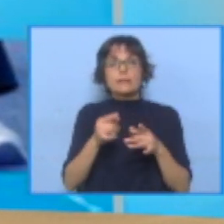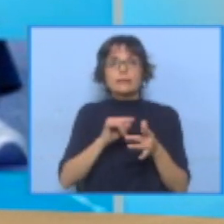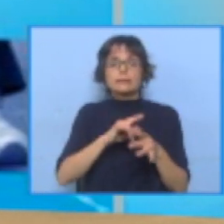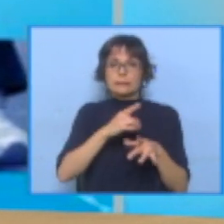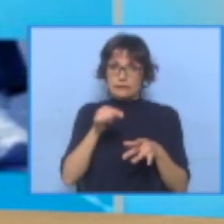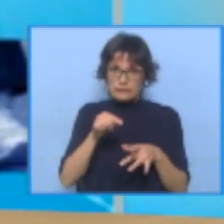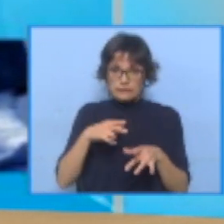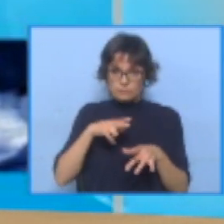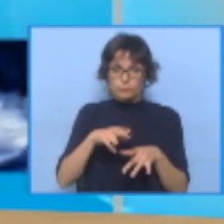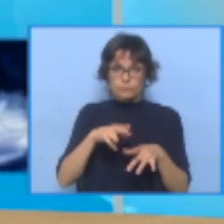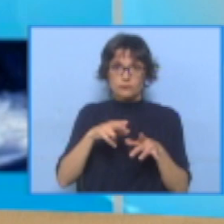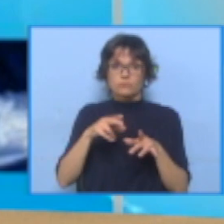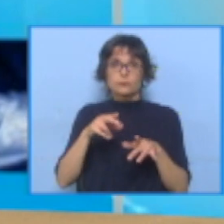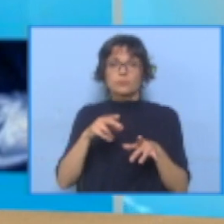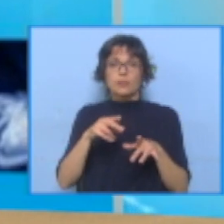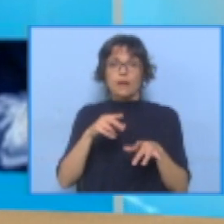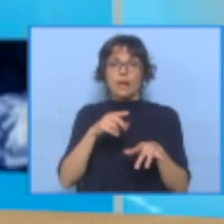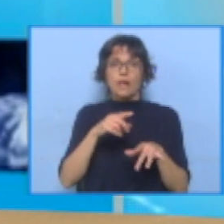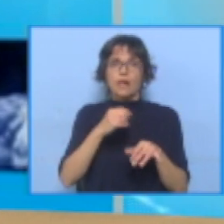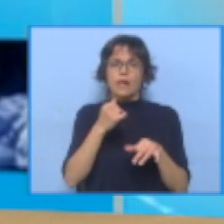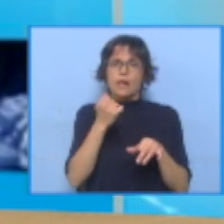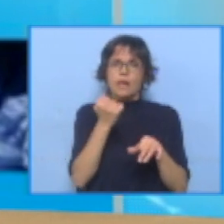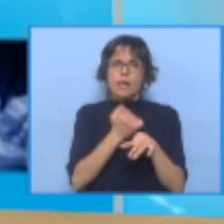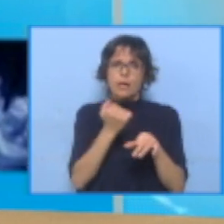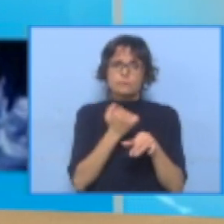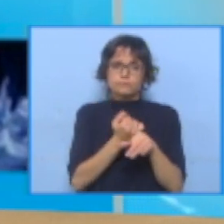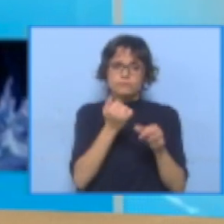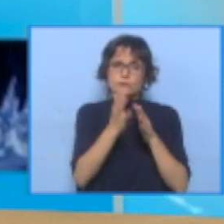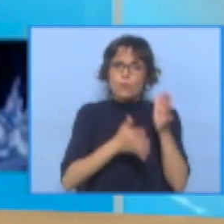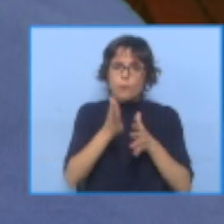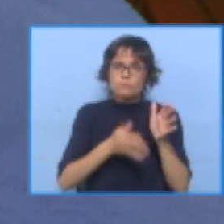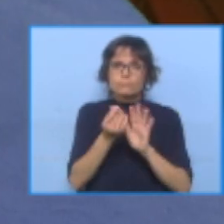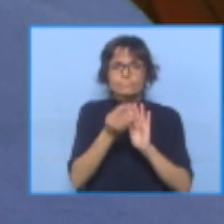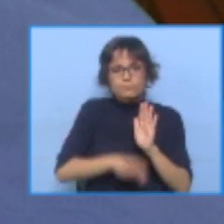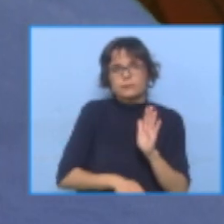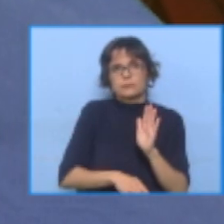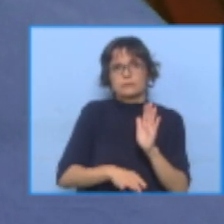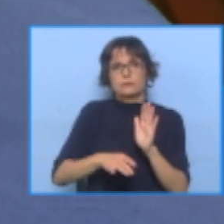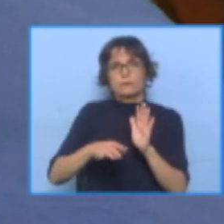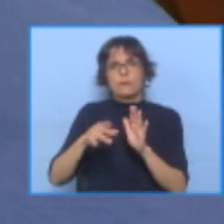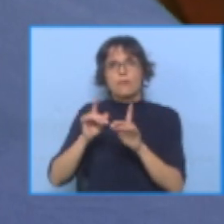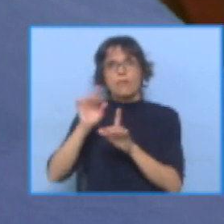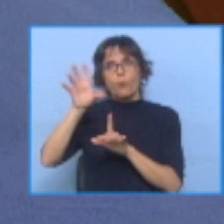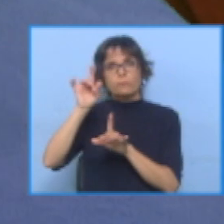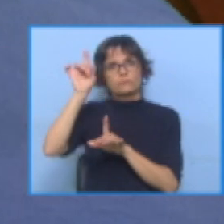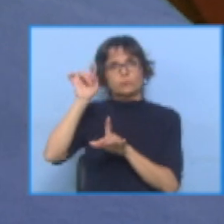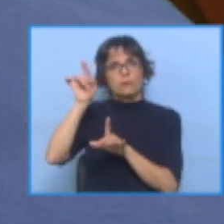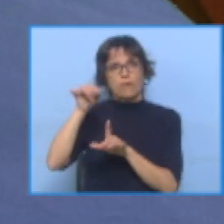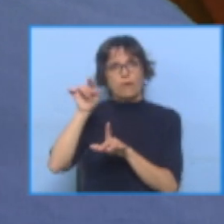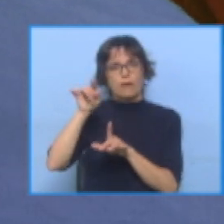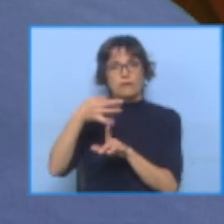hora, os dinamarqueses conseguem produzir mais 12 unidades, digamos, do que os portugueses, o que significa